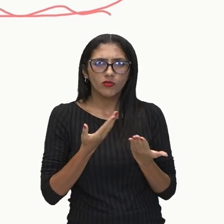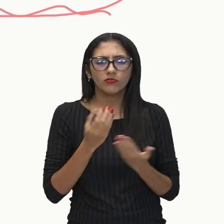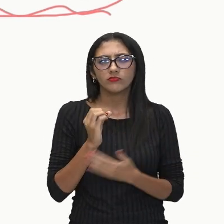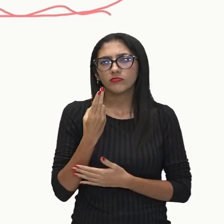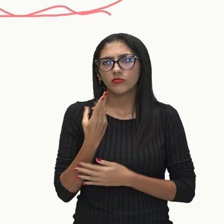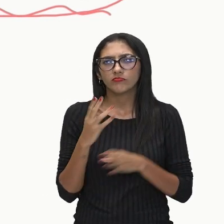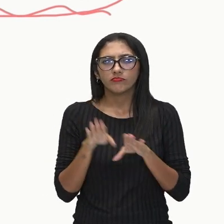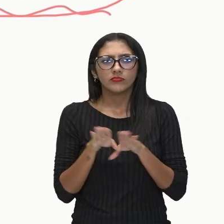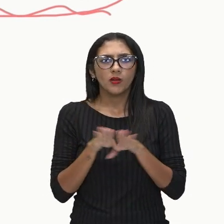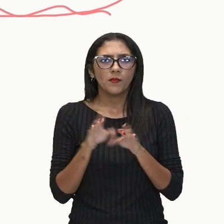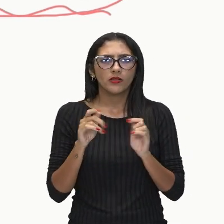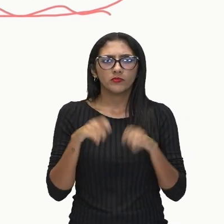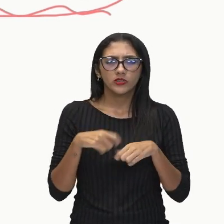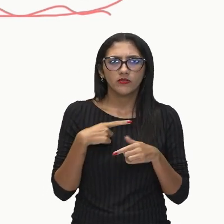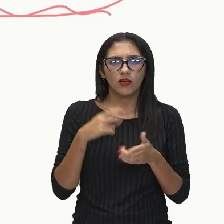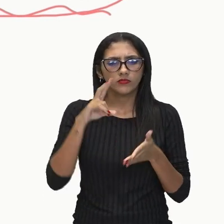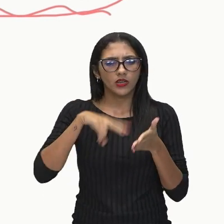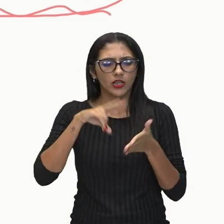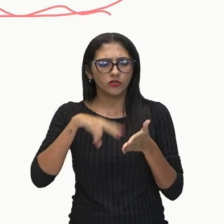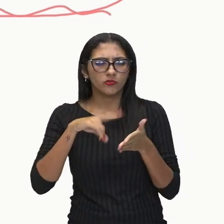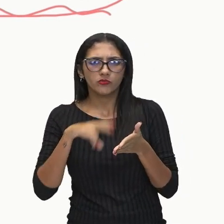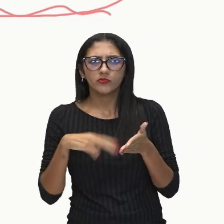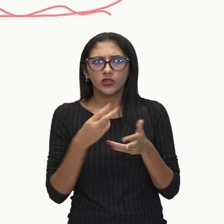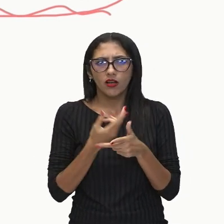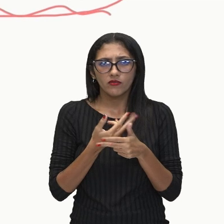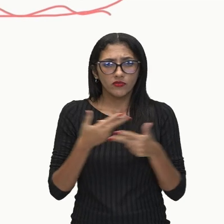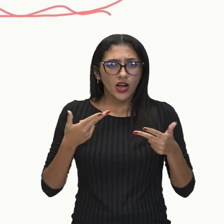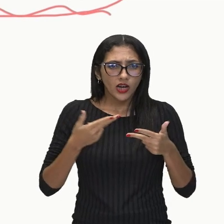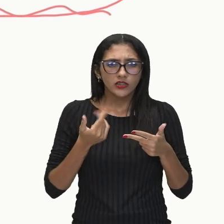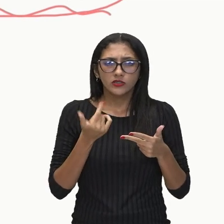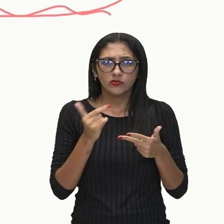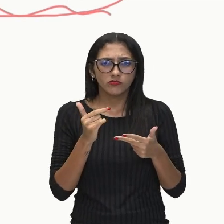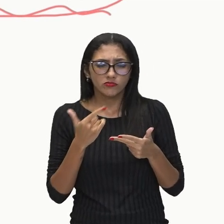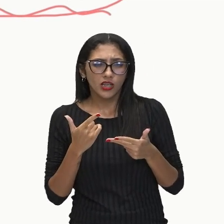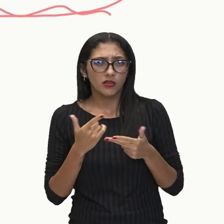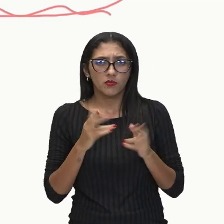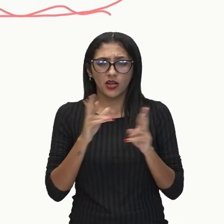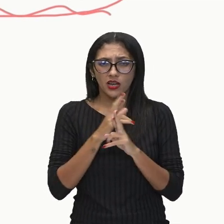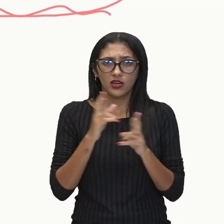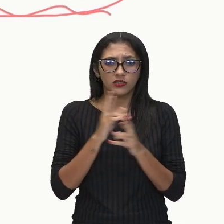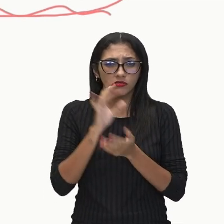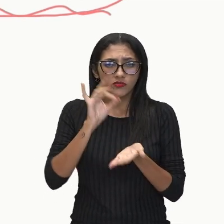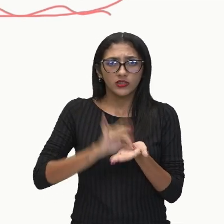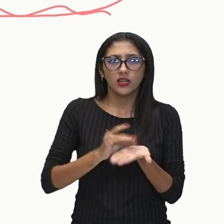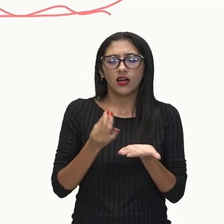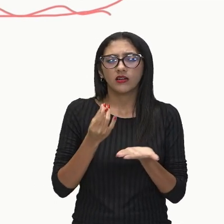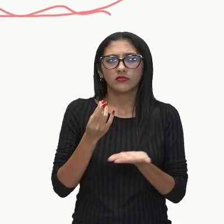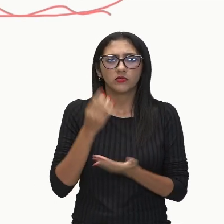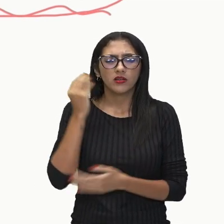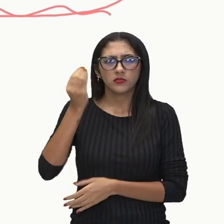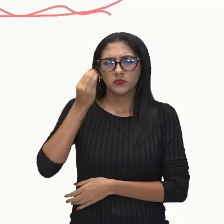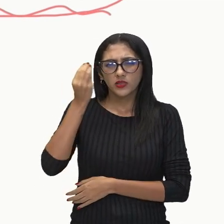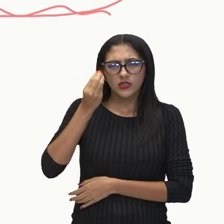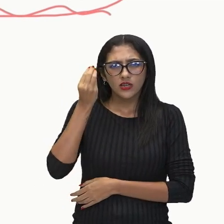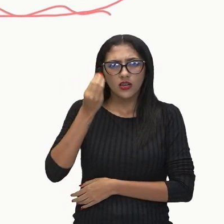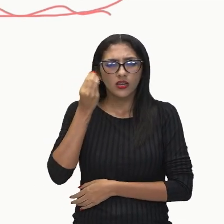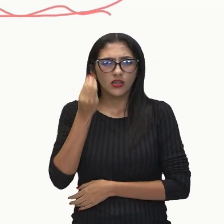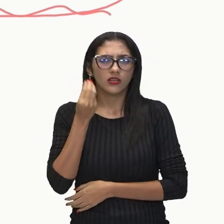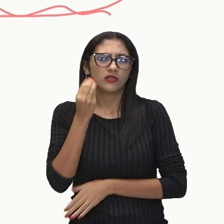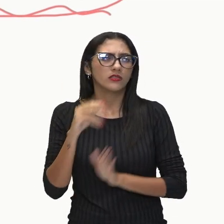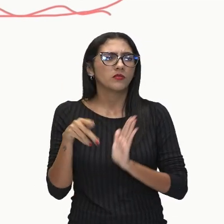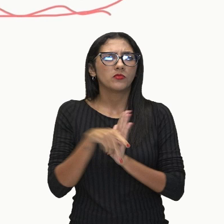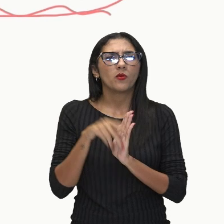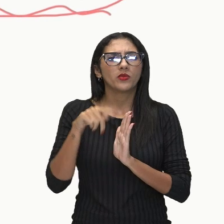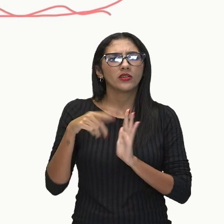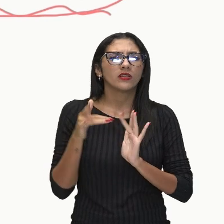leituras de fruição, aquelas leituras que não têm compromisso com as experimentações ali do concretismo, do